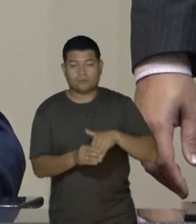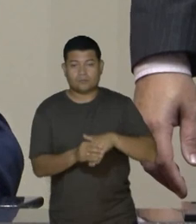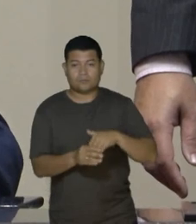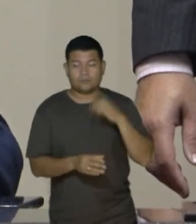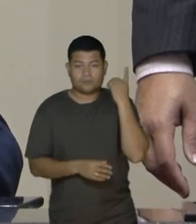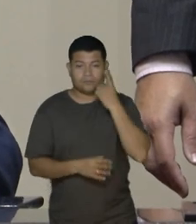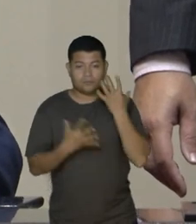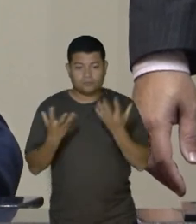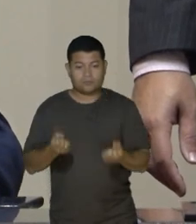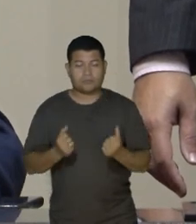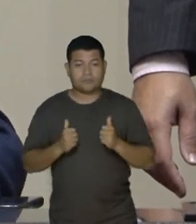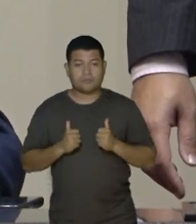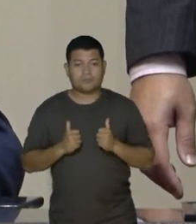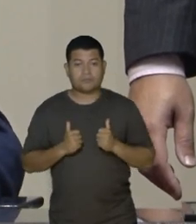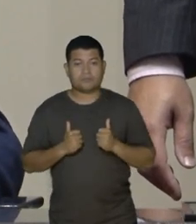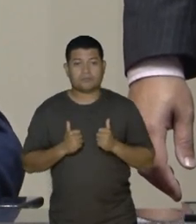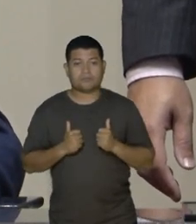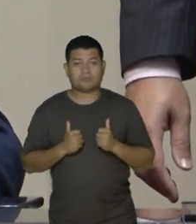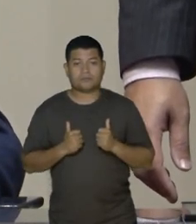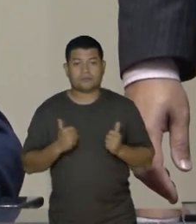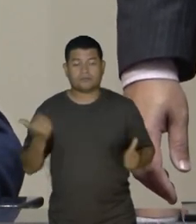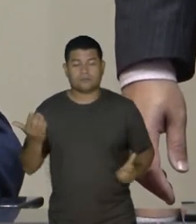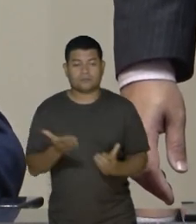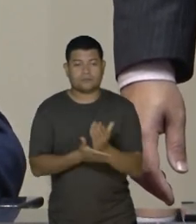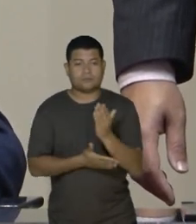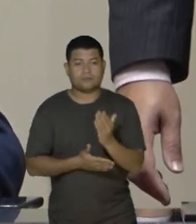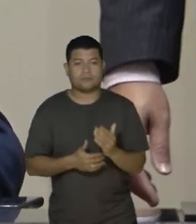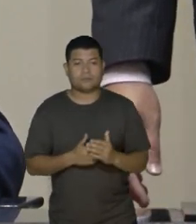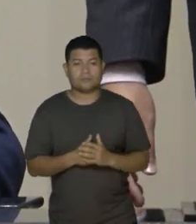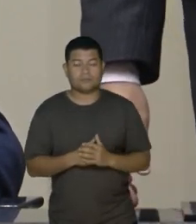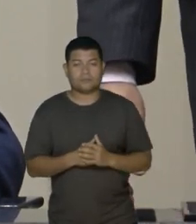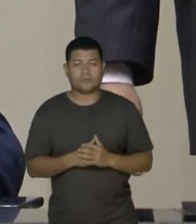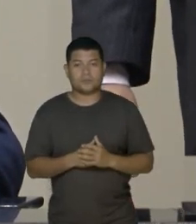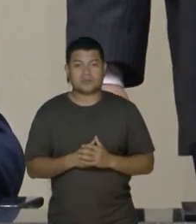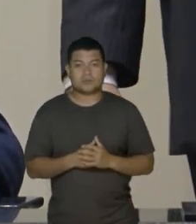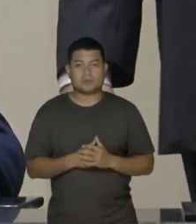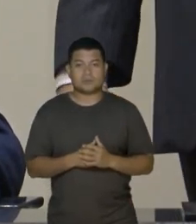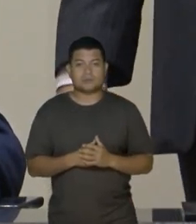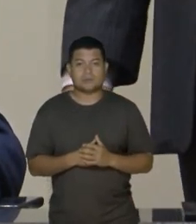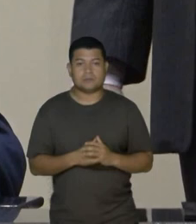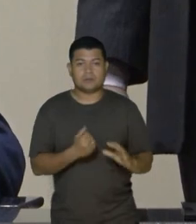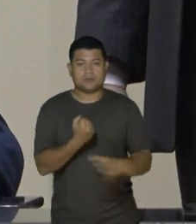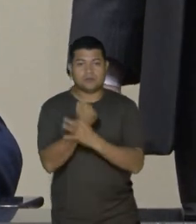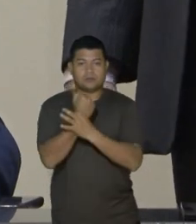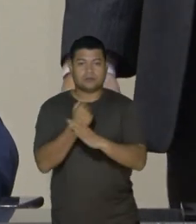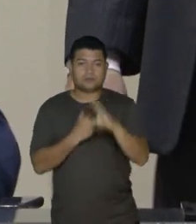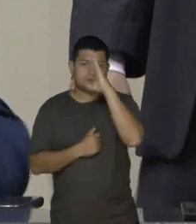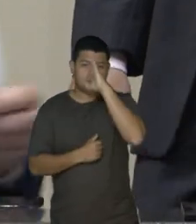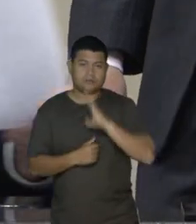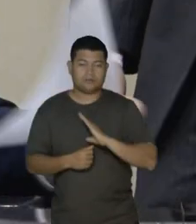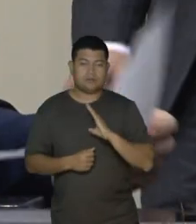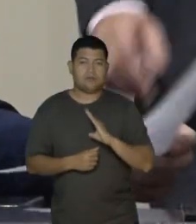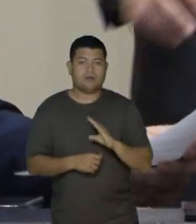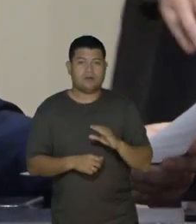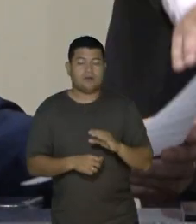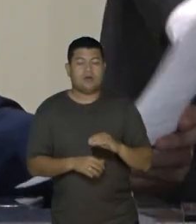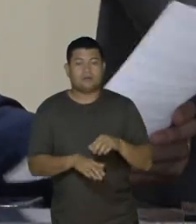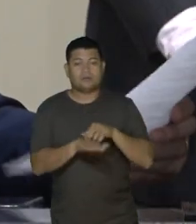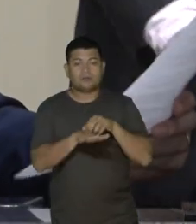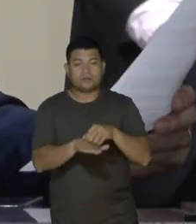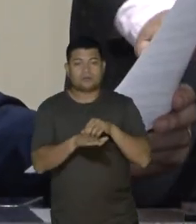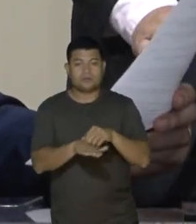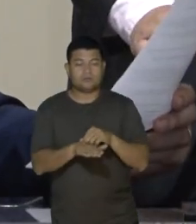concordam, permaneçam como estão. Está aprovado o projeto de lei que assegura gratuidade no transporte público